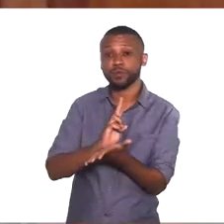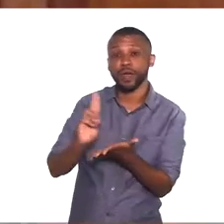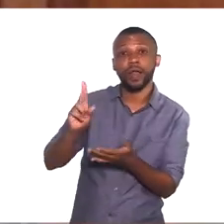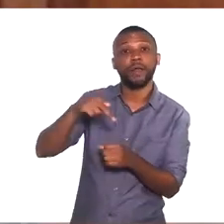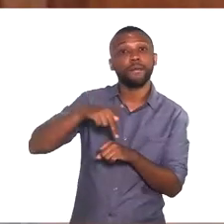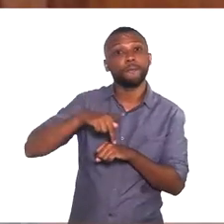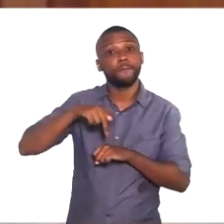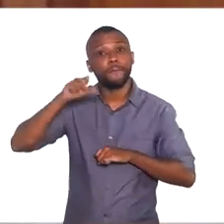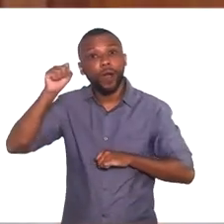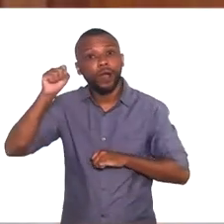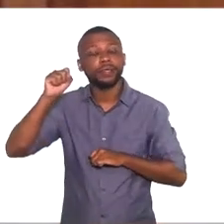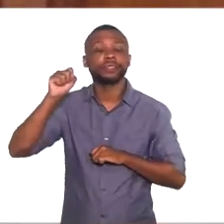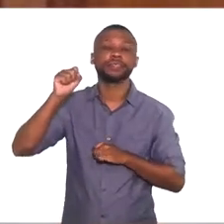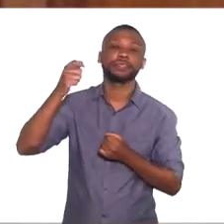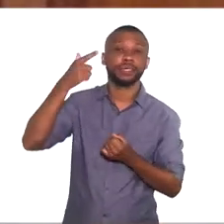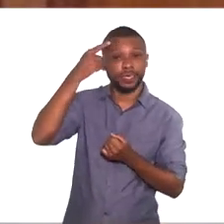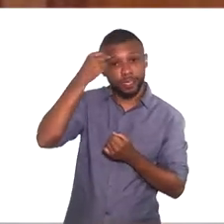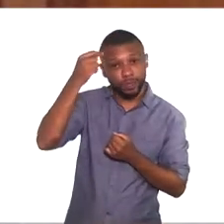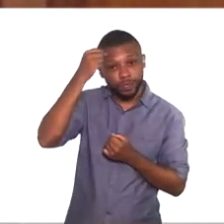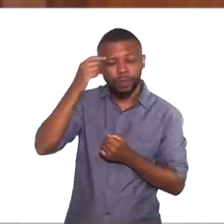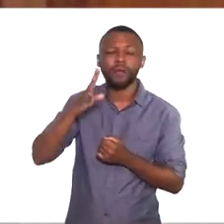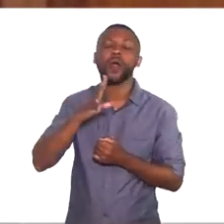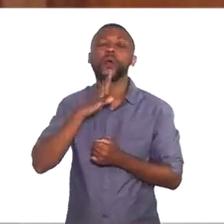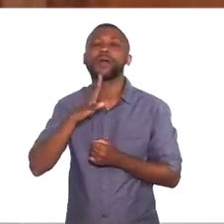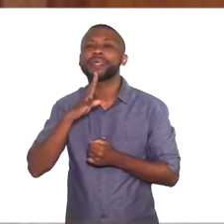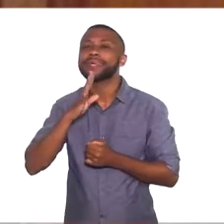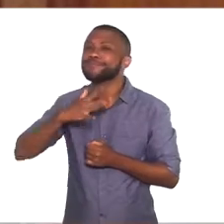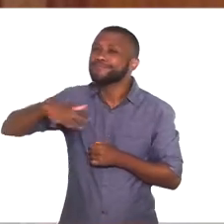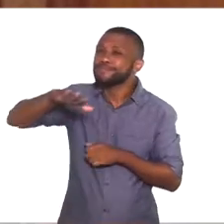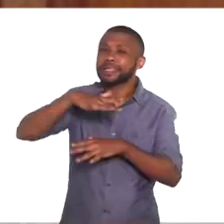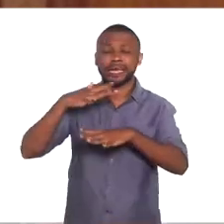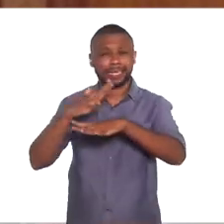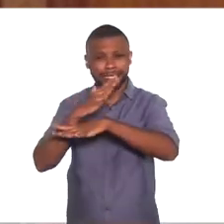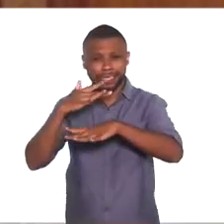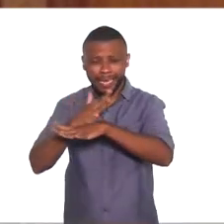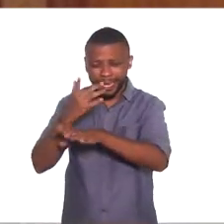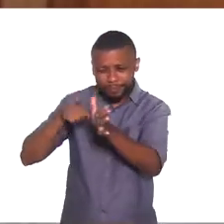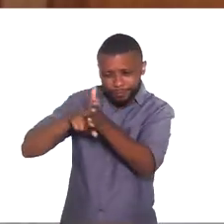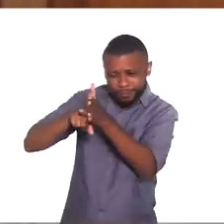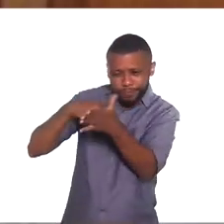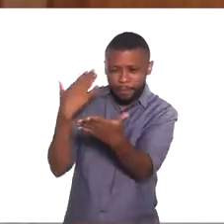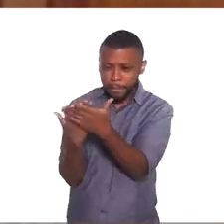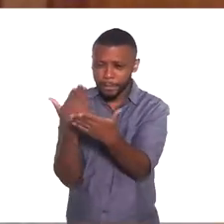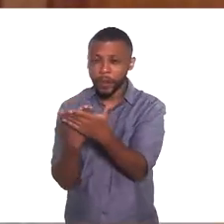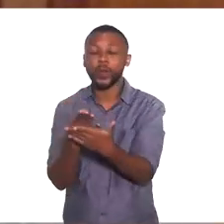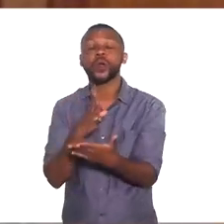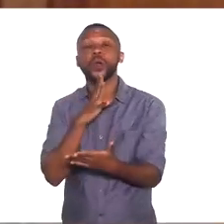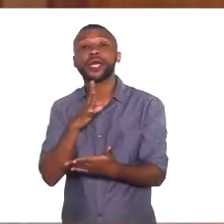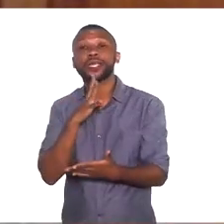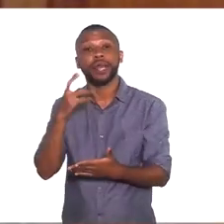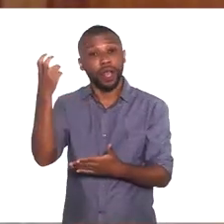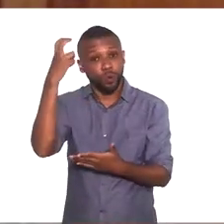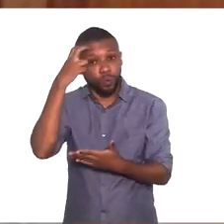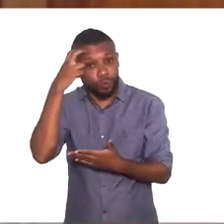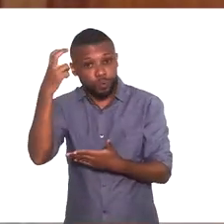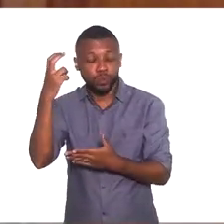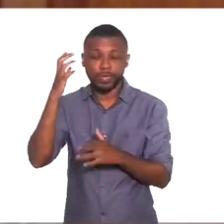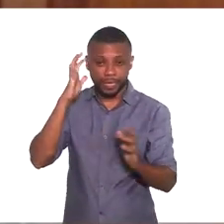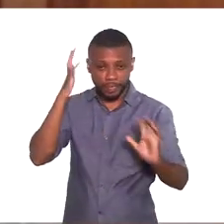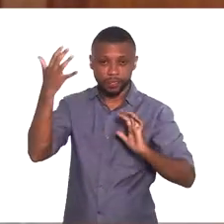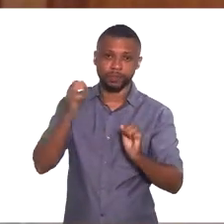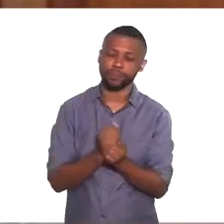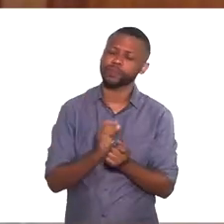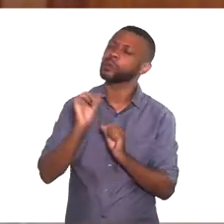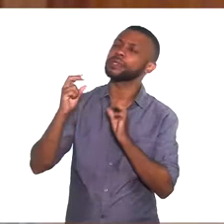anos viu Tem tem que fazer uma universidade com pós graduação e pós pós graduação pra o Rio de Janeiro e